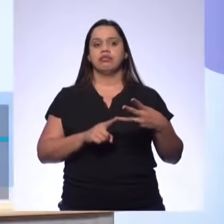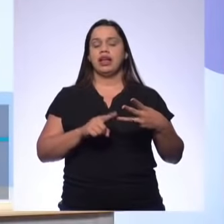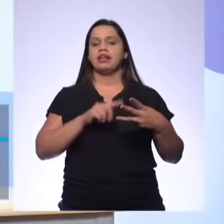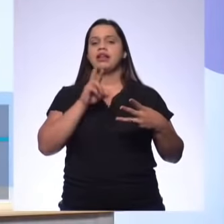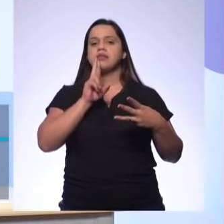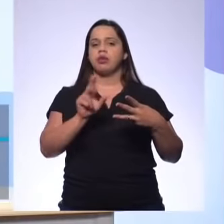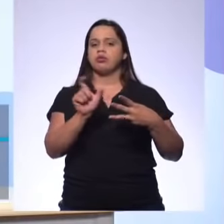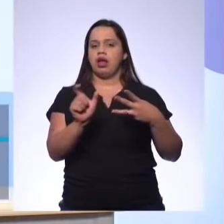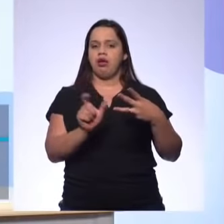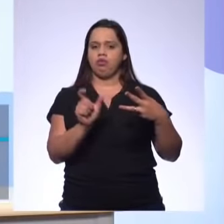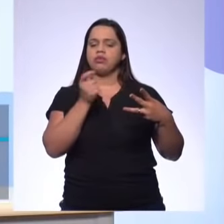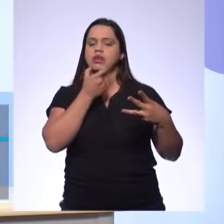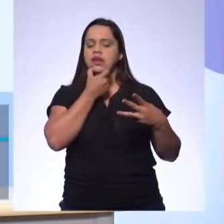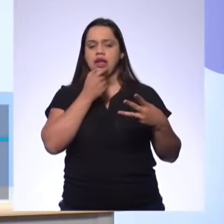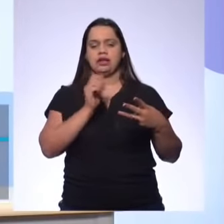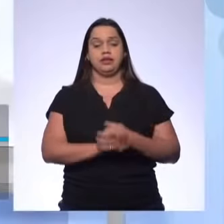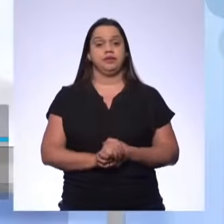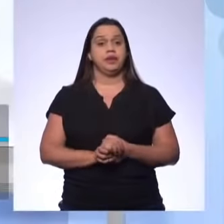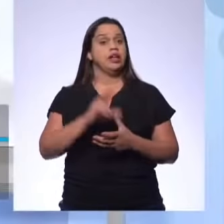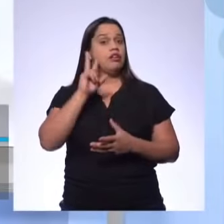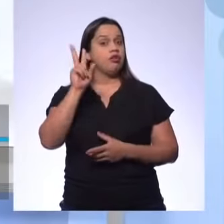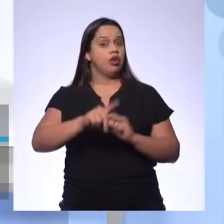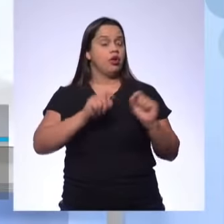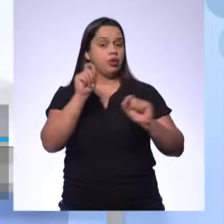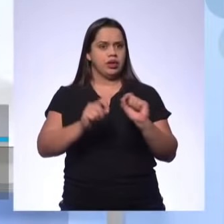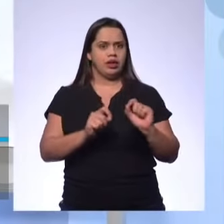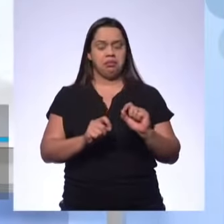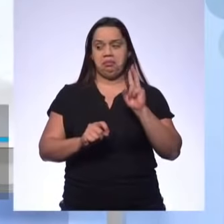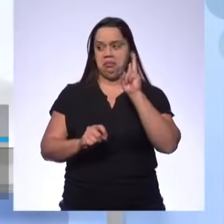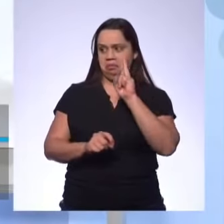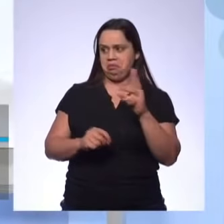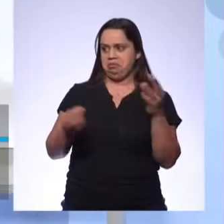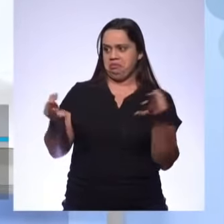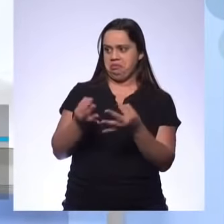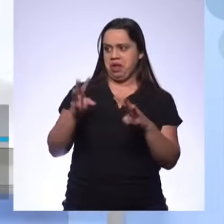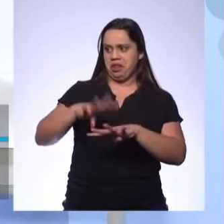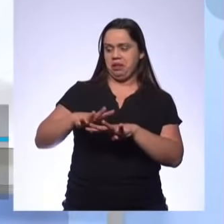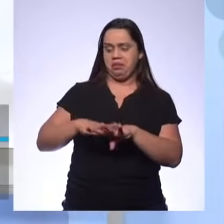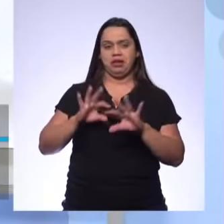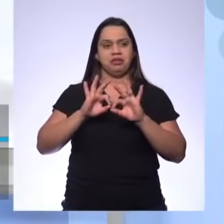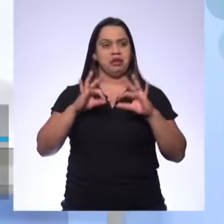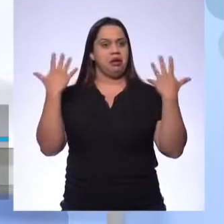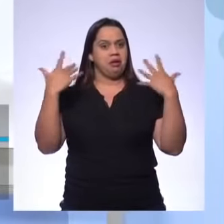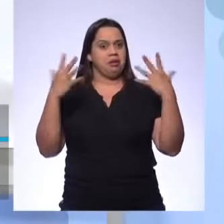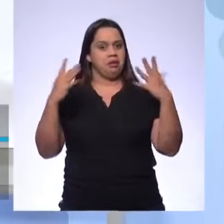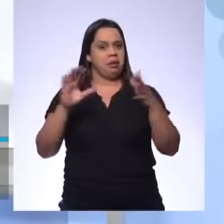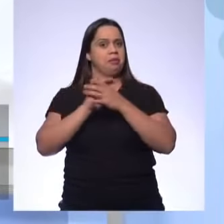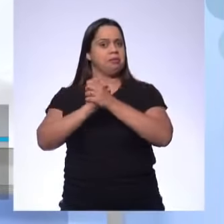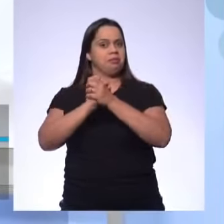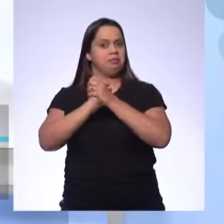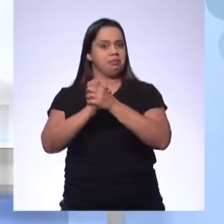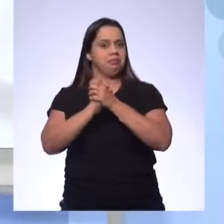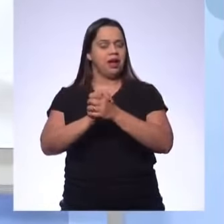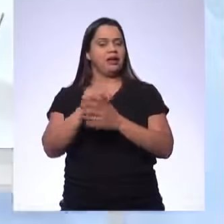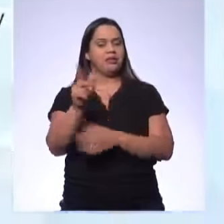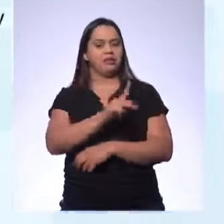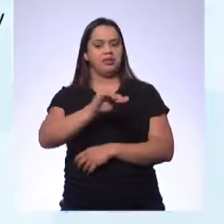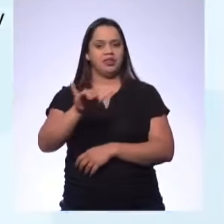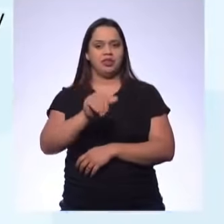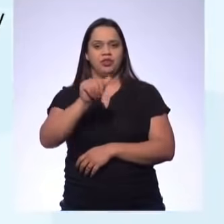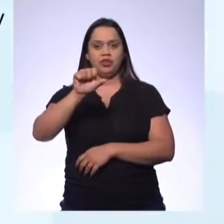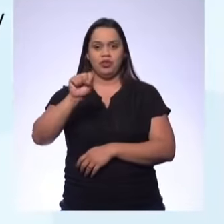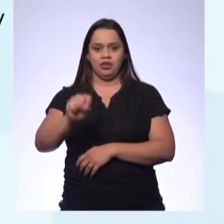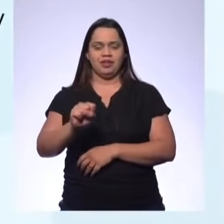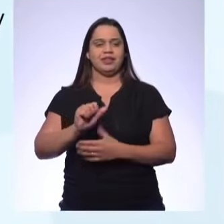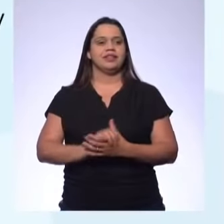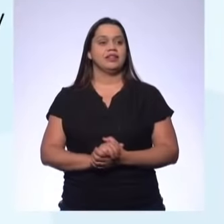terceira 85%. Olha, esse povo tá bom de matemática, hein? Sim. Congratulations, Jonas. Pode colocar a resposta, por favor,